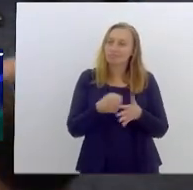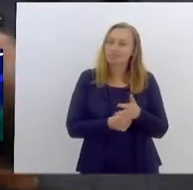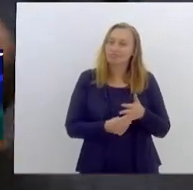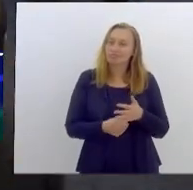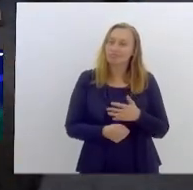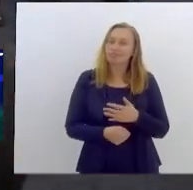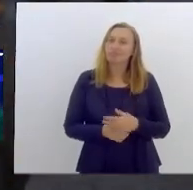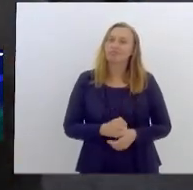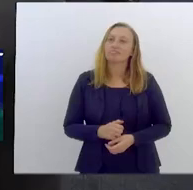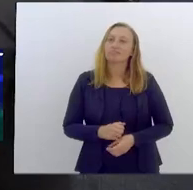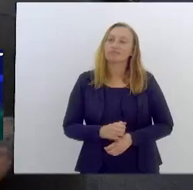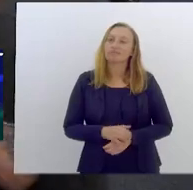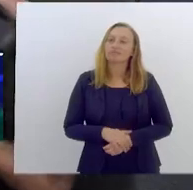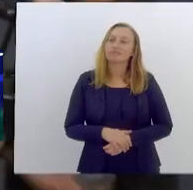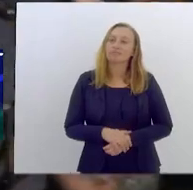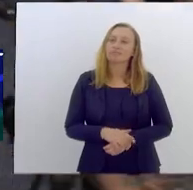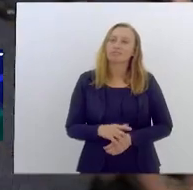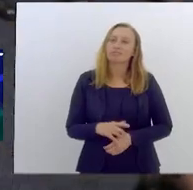temos